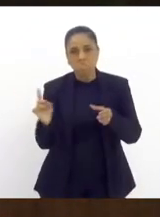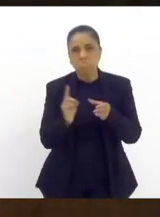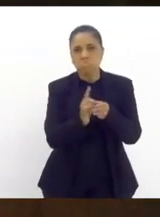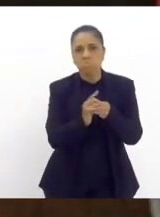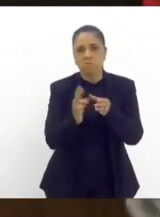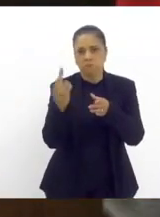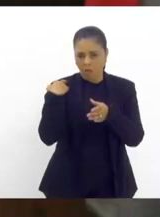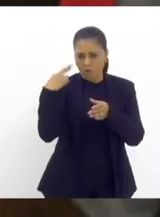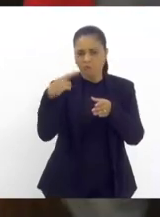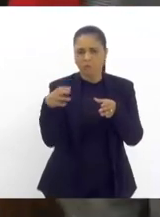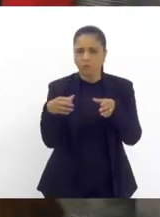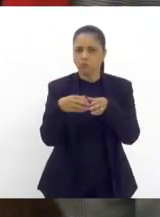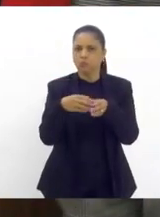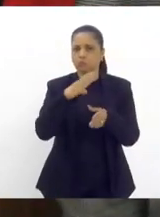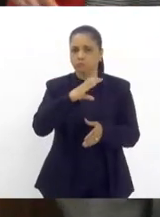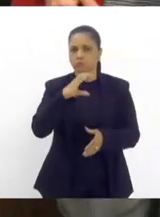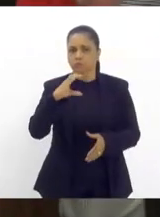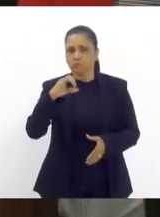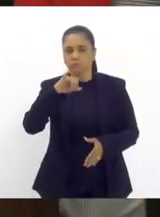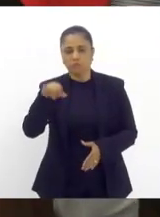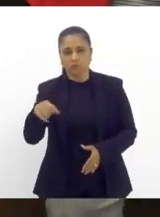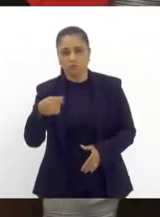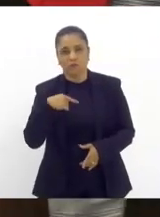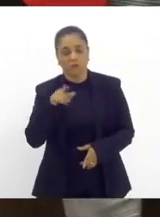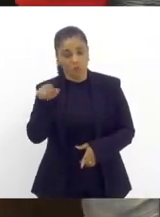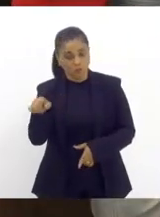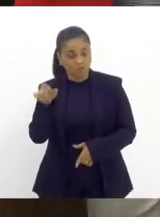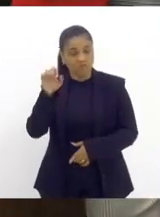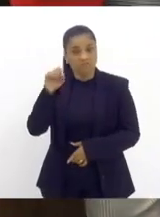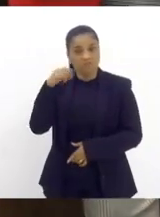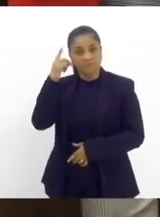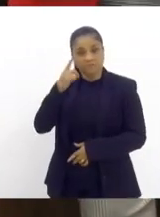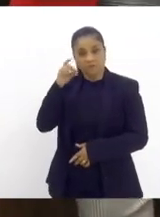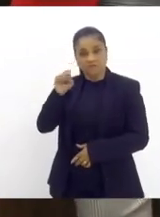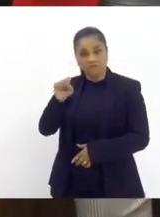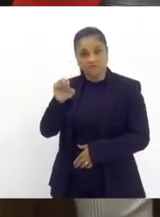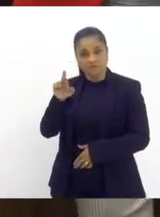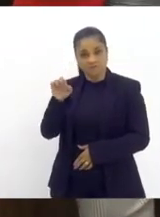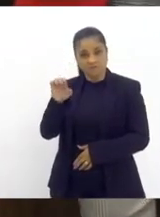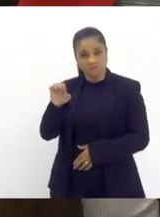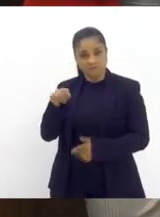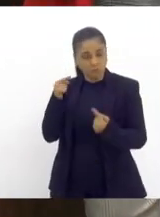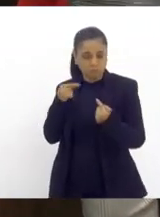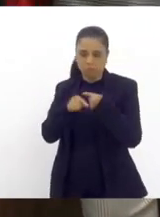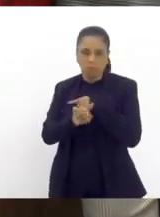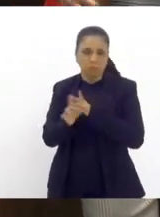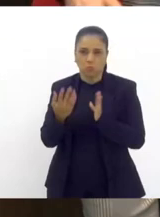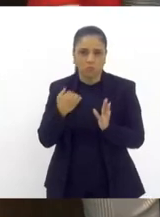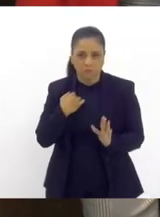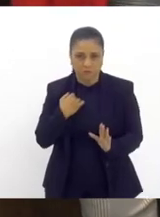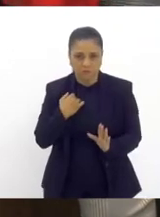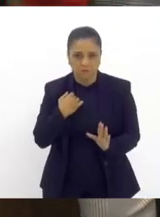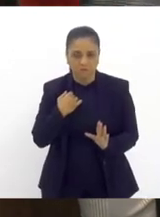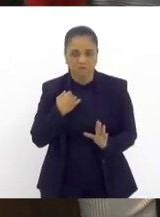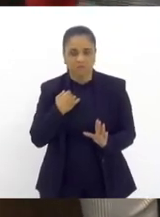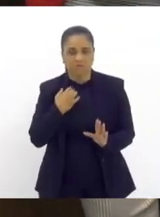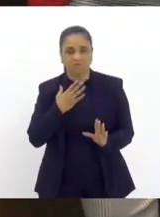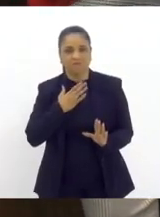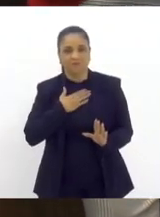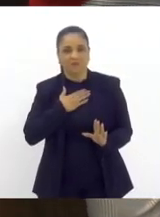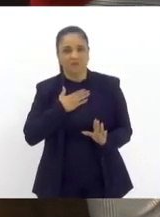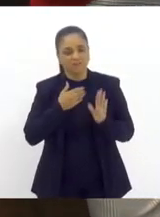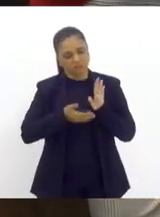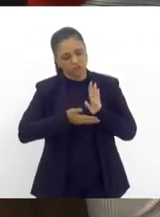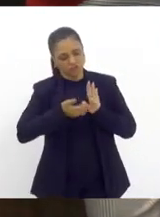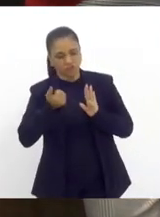deputado setor Serginho levanta não é pertinente quanto tirar de